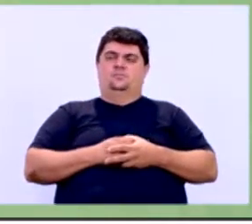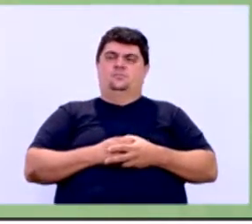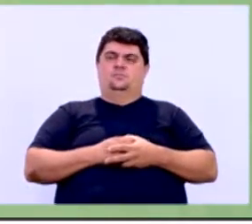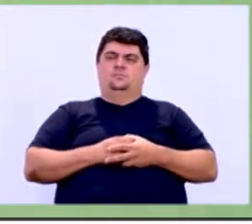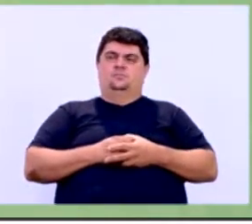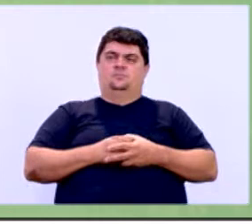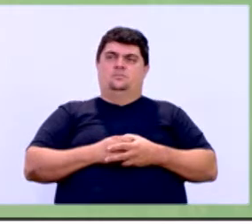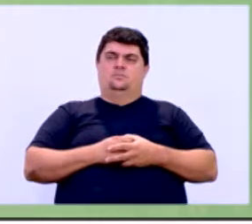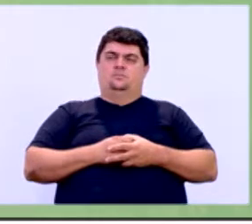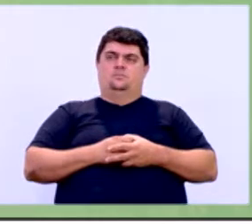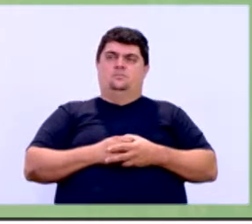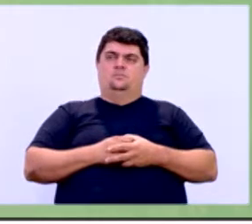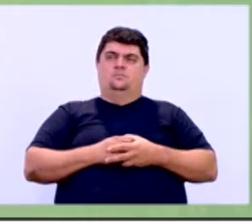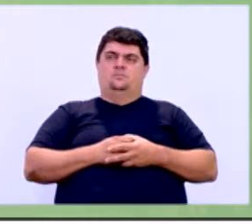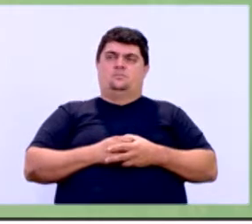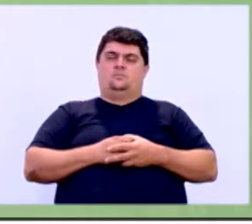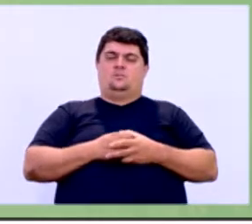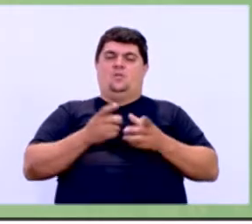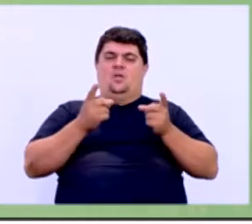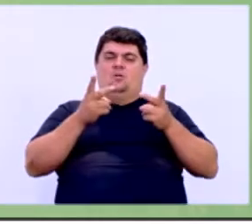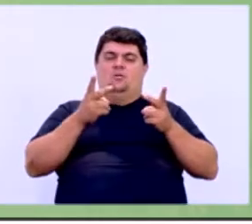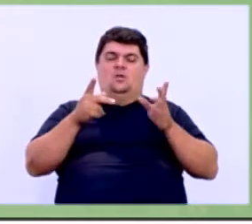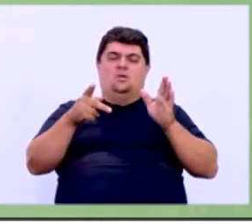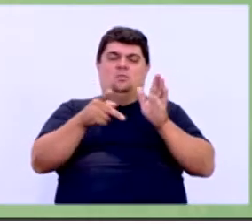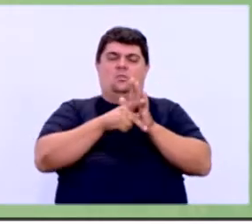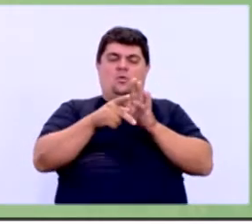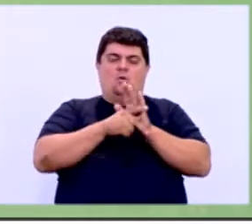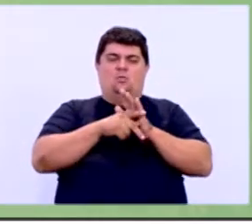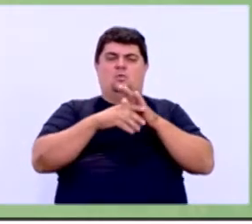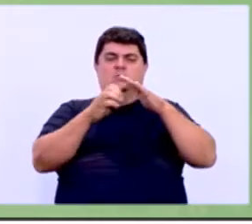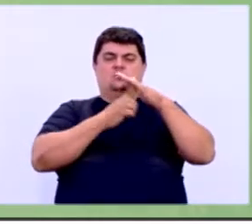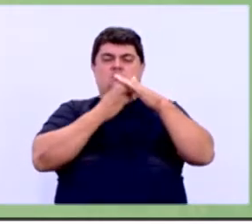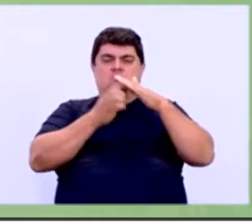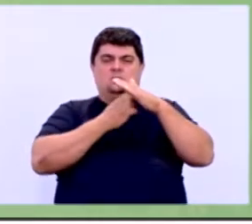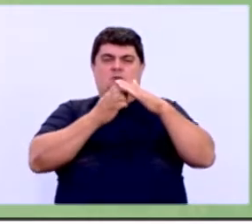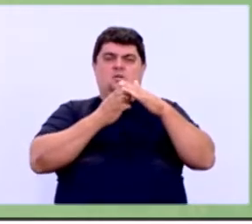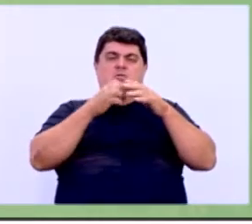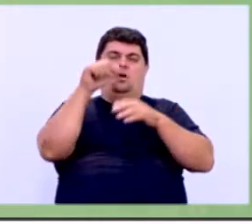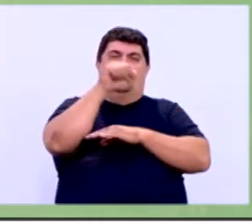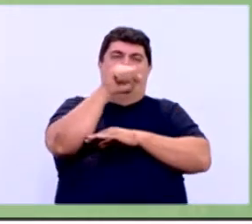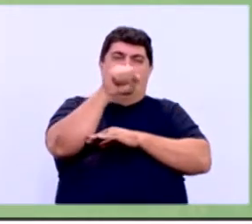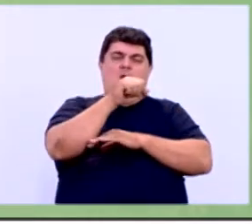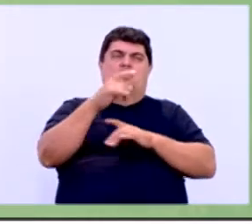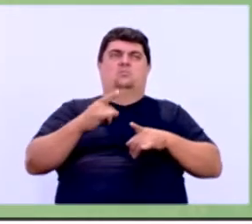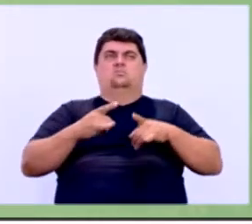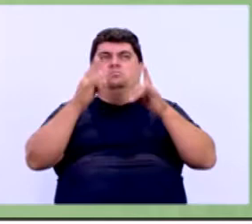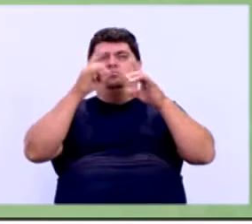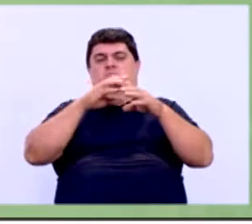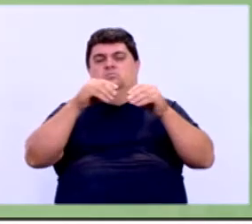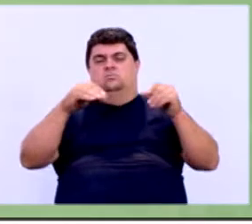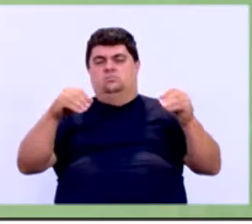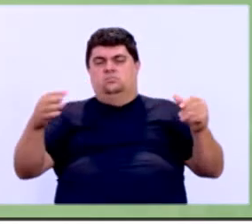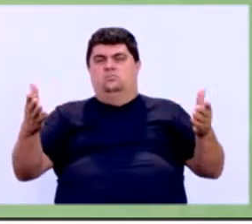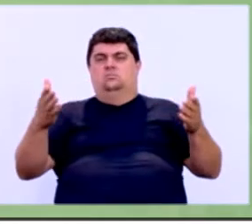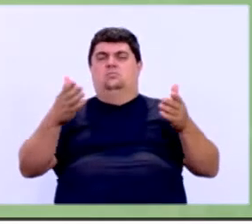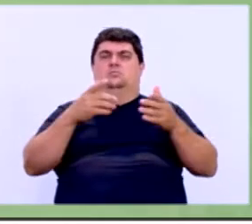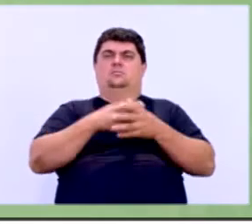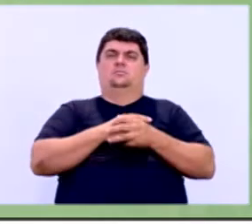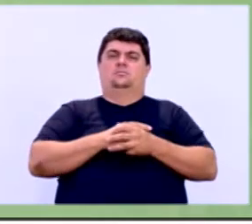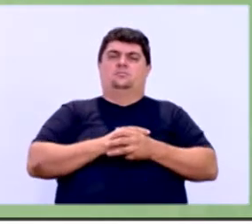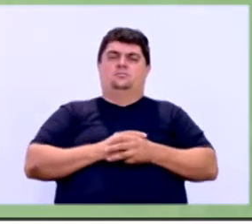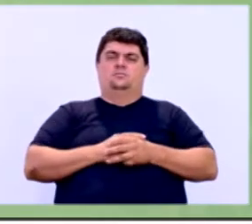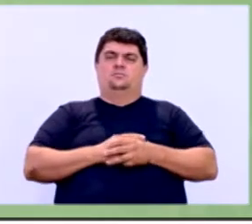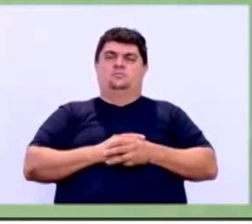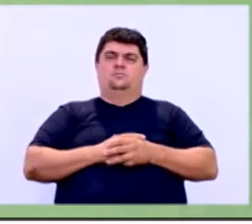Né? Venda de ativo. Né? Falamos aqui acerca dessas vendas, né? Como, por exemplo, venda de